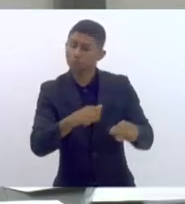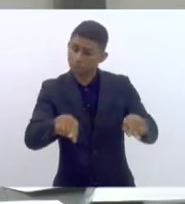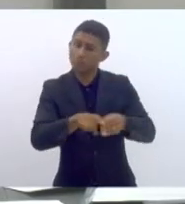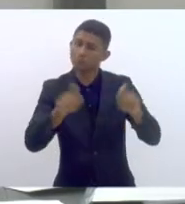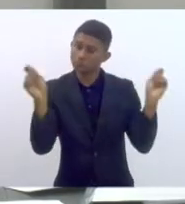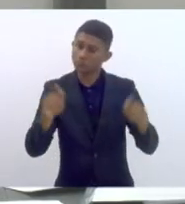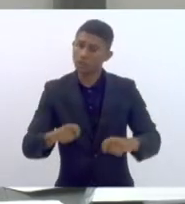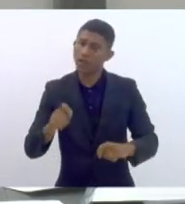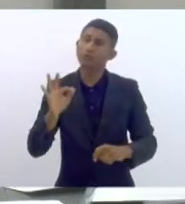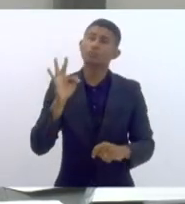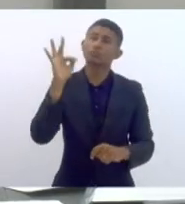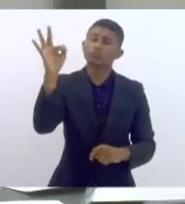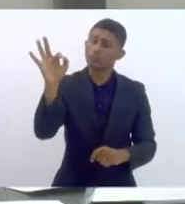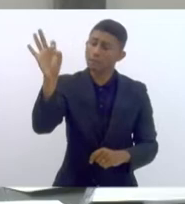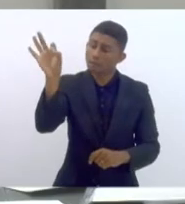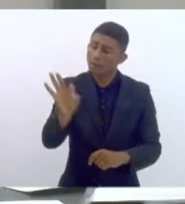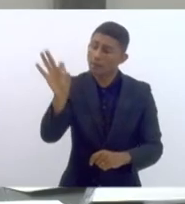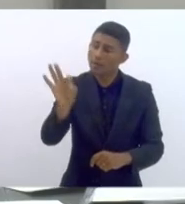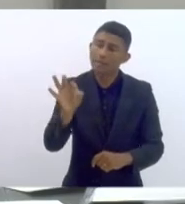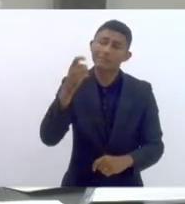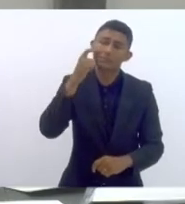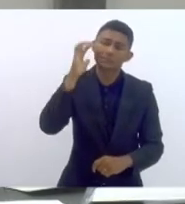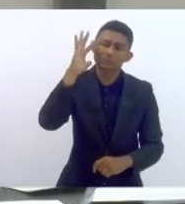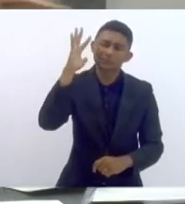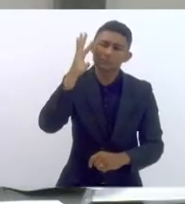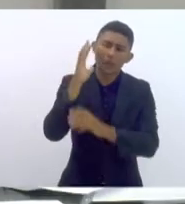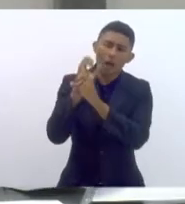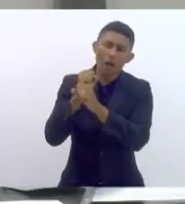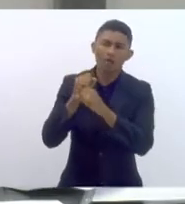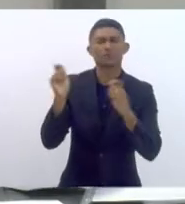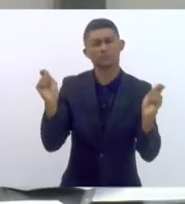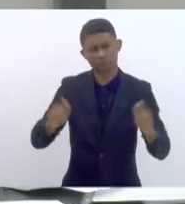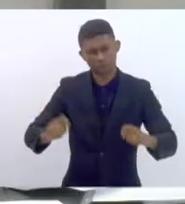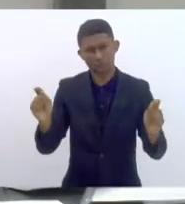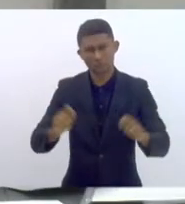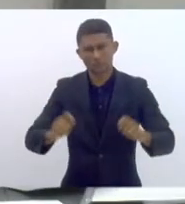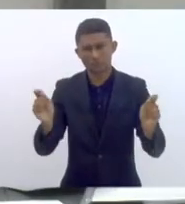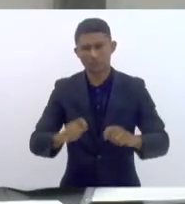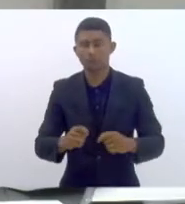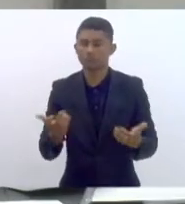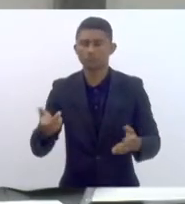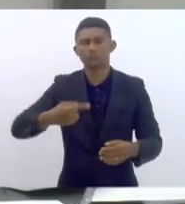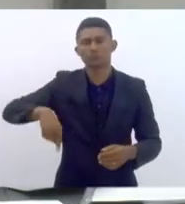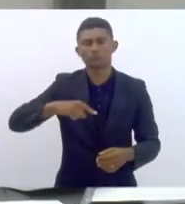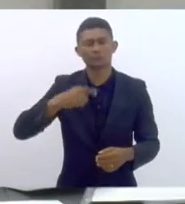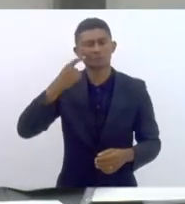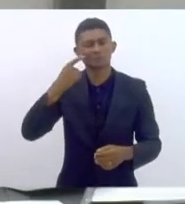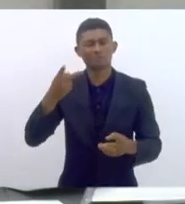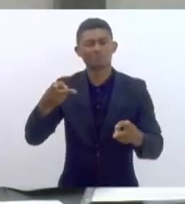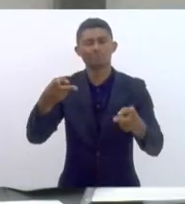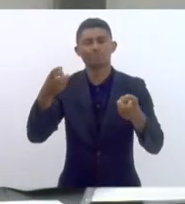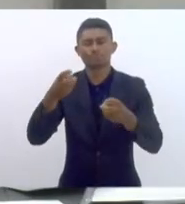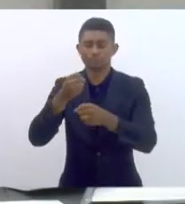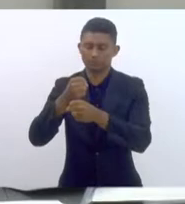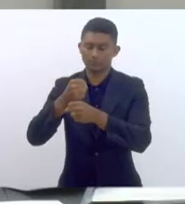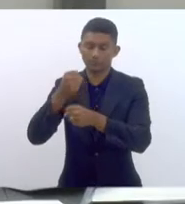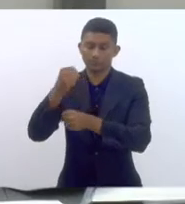percentual. E a gente vai observar que lá em